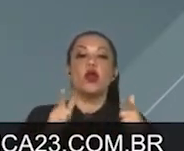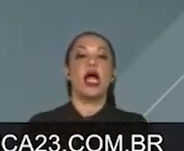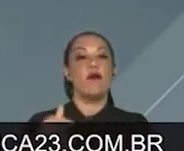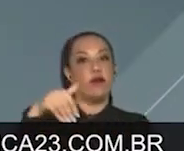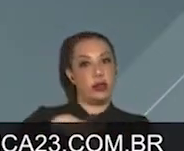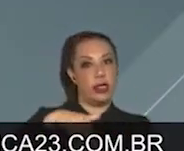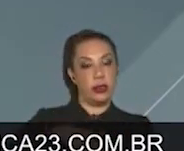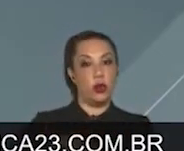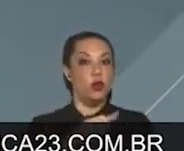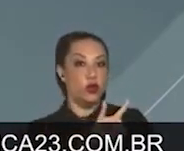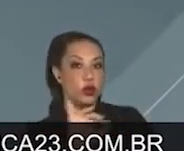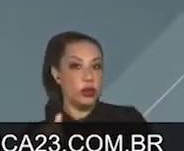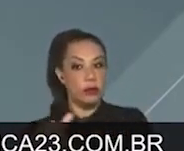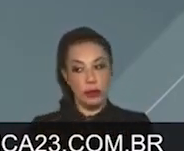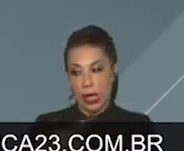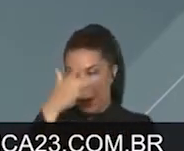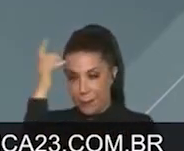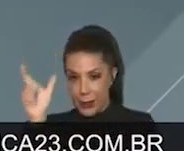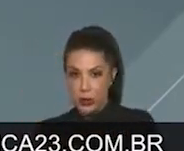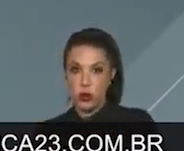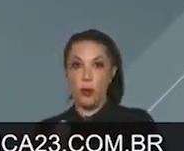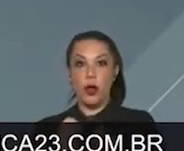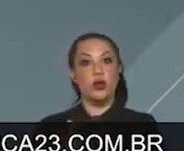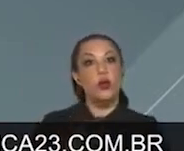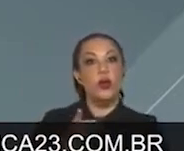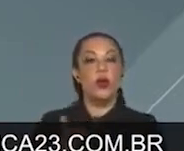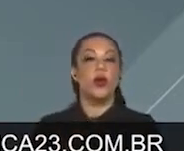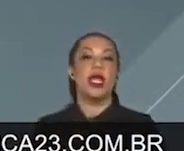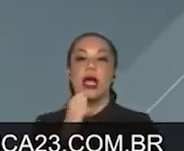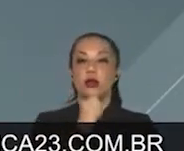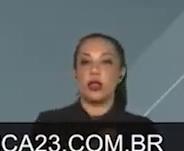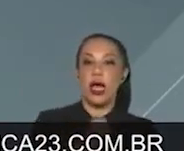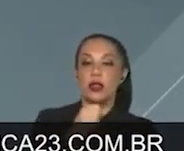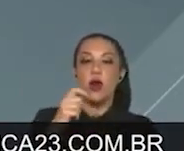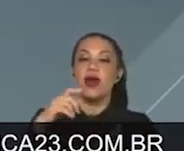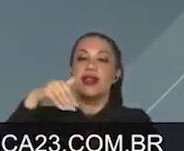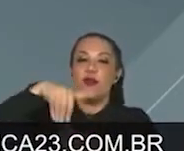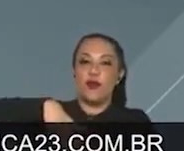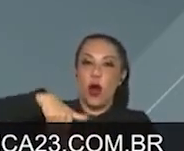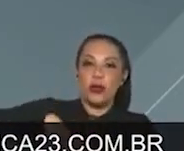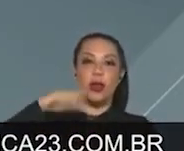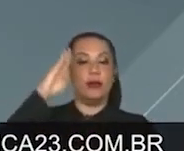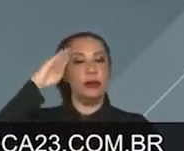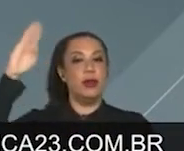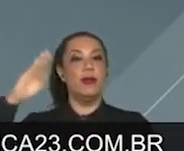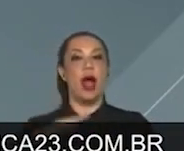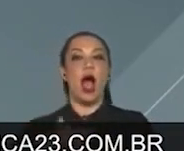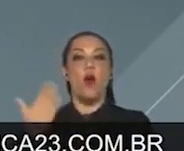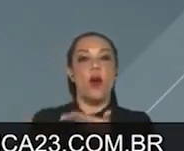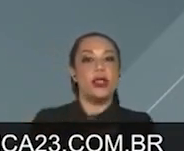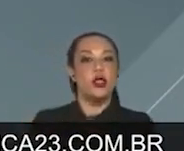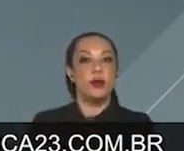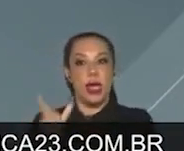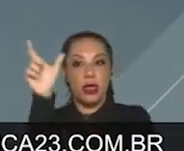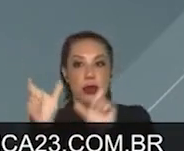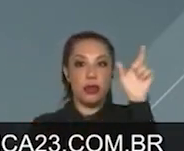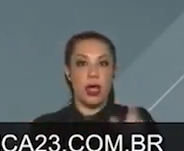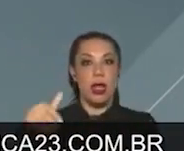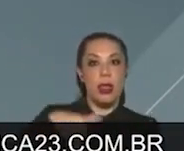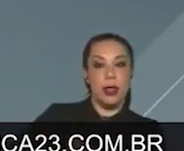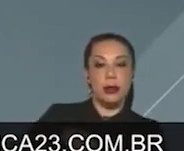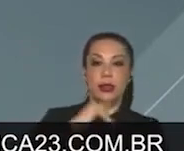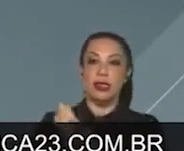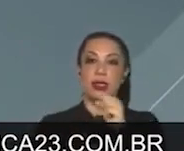no dia do pleito. O eleitor pode procurar ainda os cartórios eleitorais, os postos de atendimento ao eleitor, as páginas